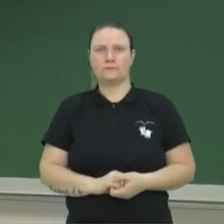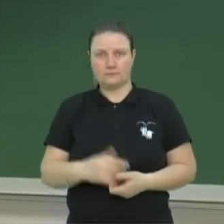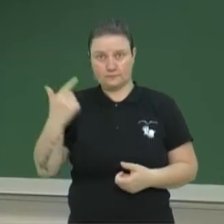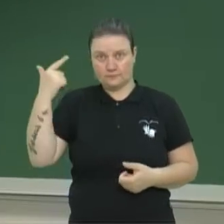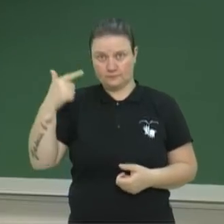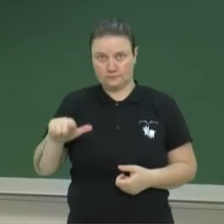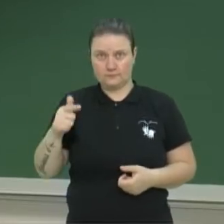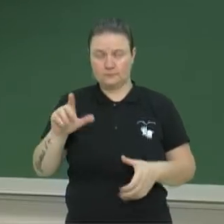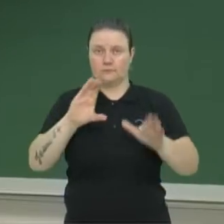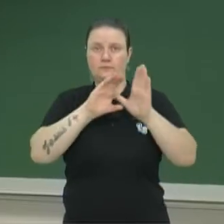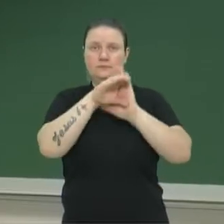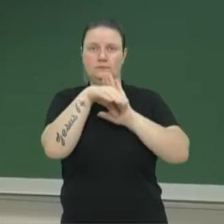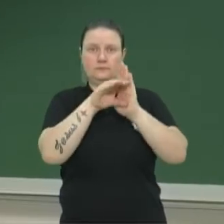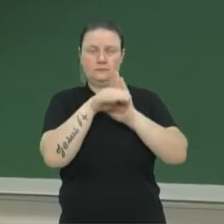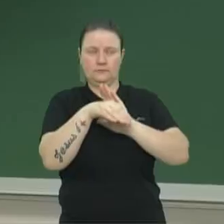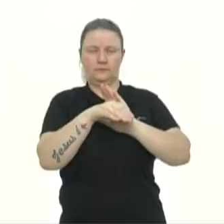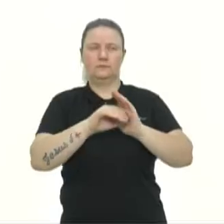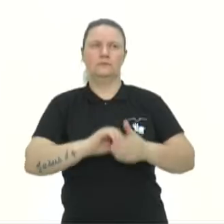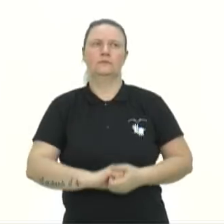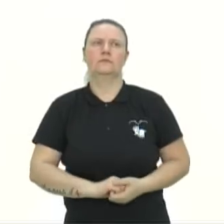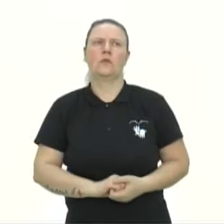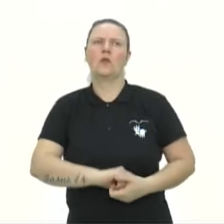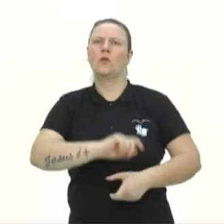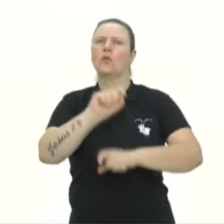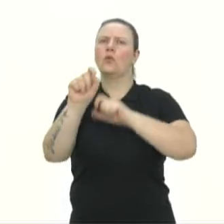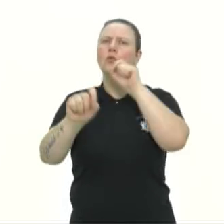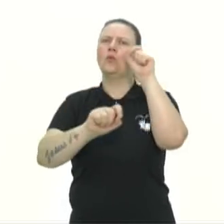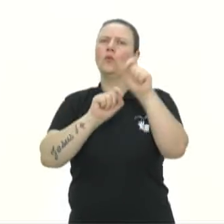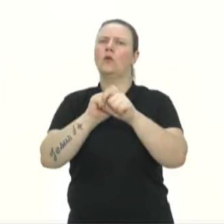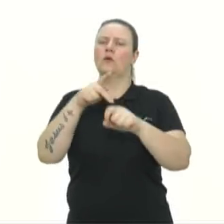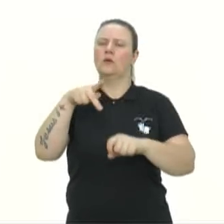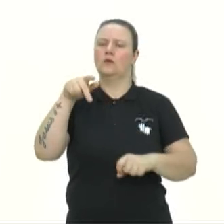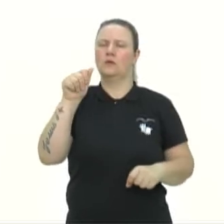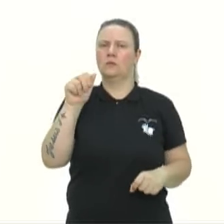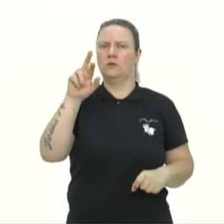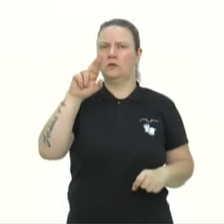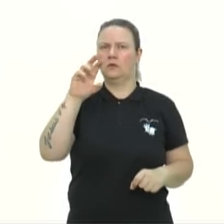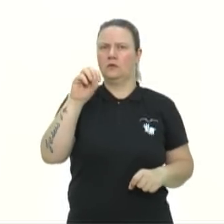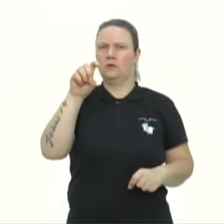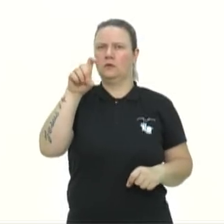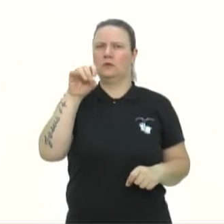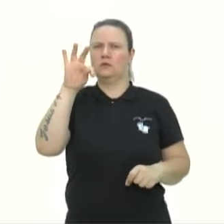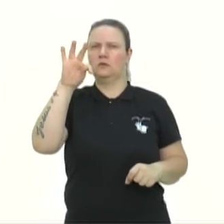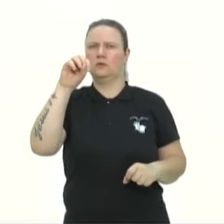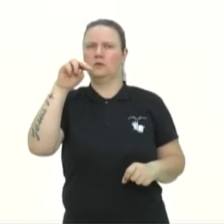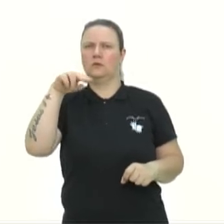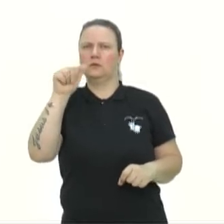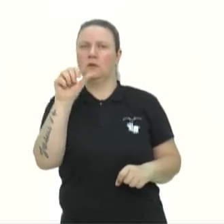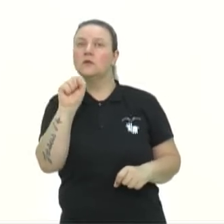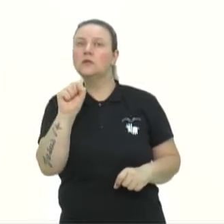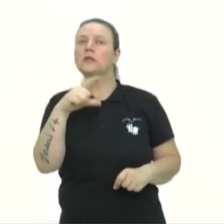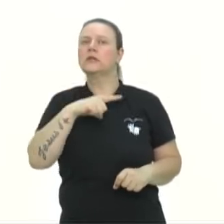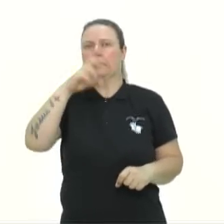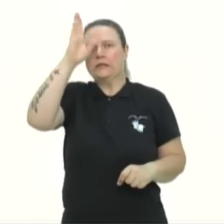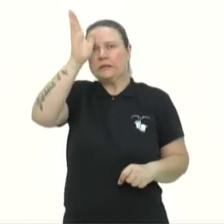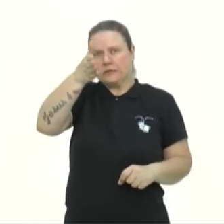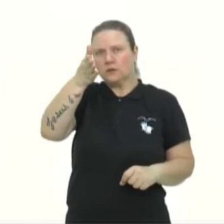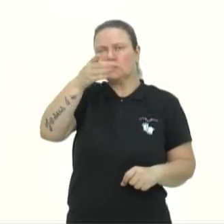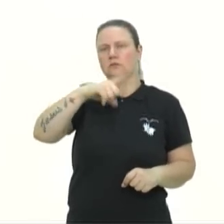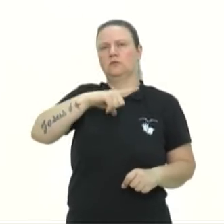pouquinho sobre os conceitos ainda. Quais as paroxítonas que são acentuadas? Vamos